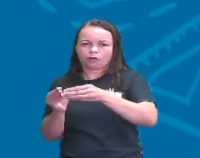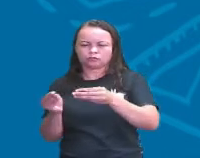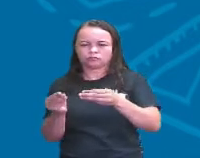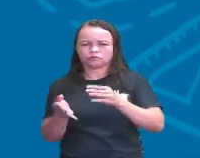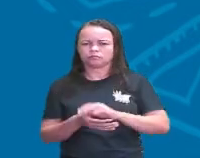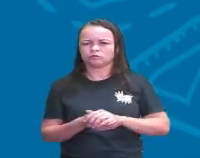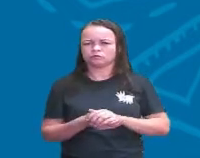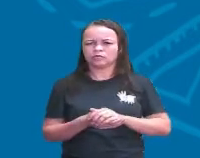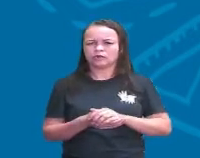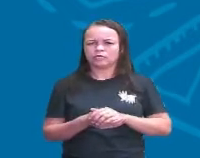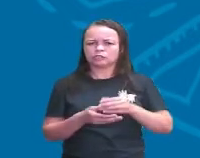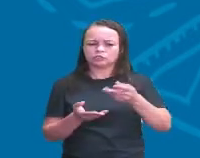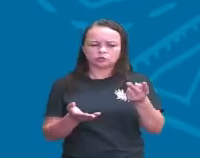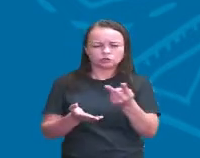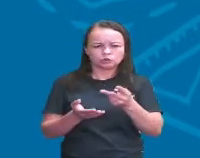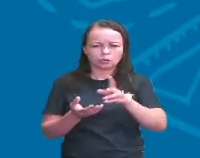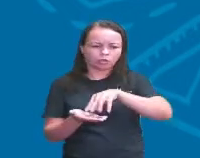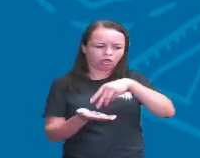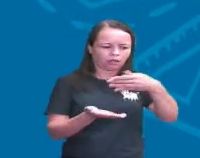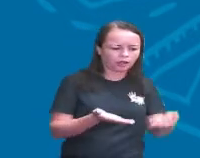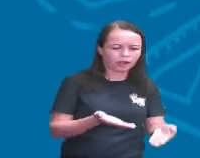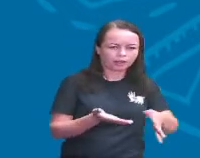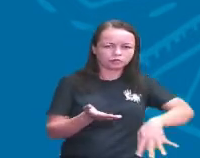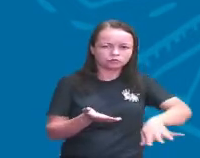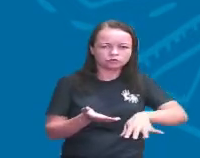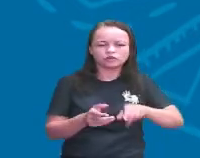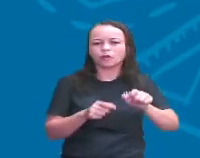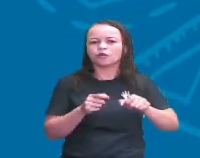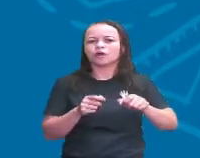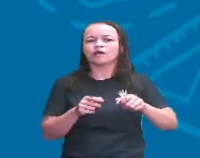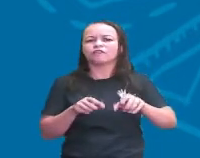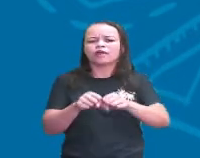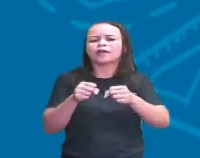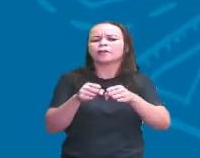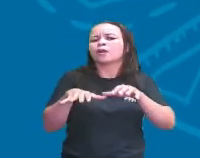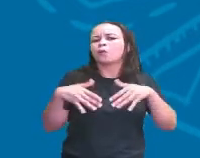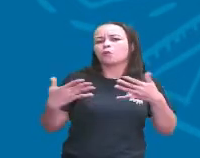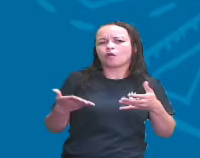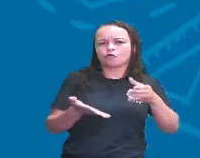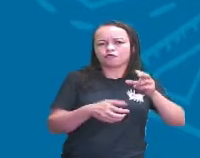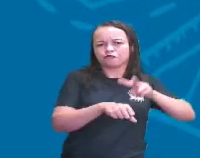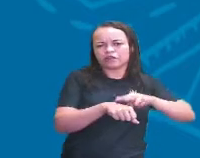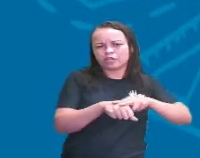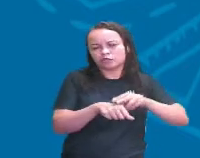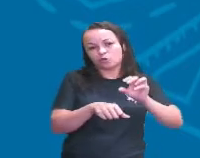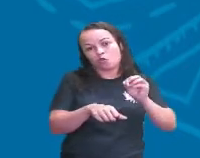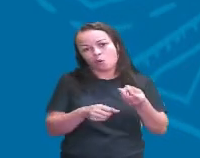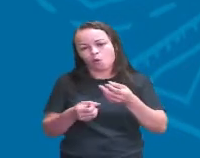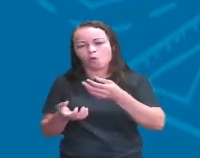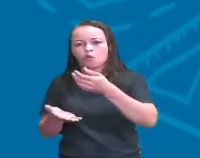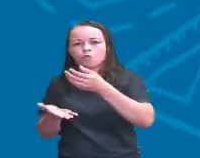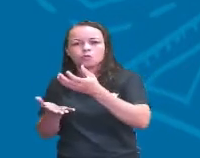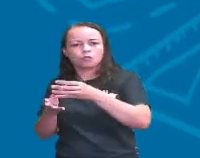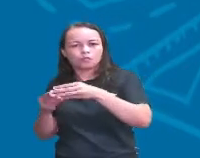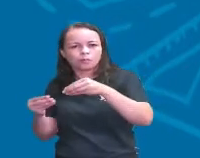qual que vai quebrar? Vai ser o de vidro, já o de plástico não. Então, tenacidade é isso, a gente vai ter um material, usar